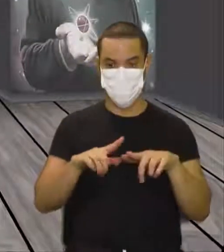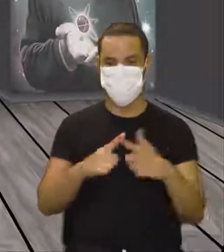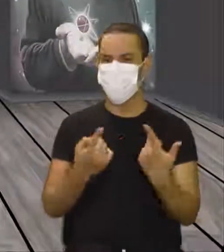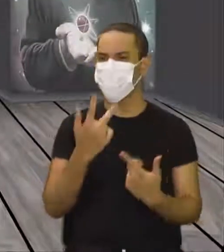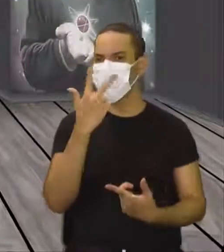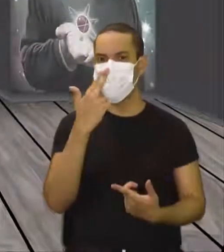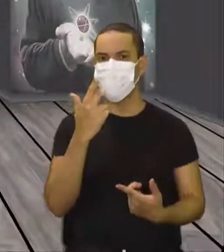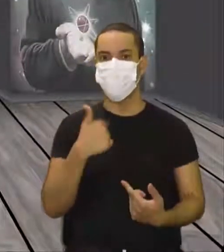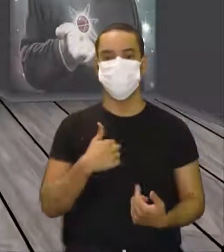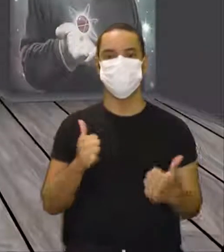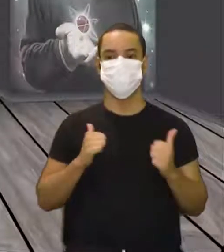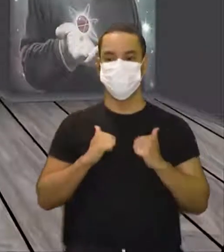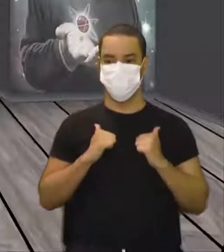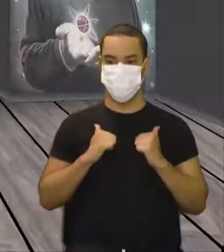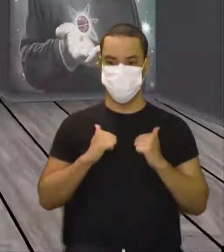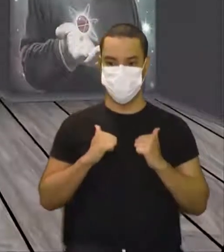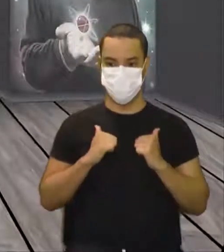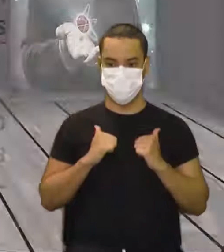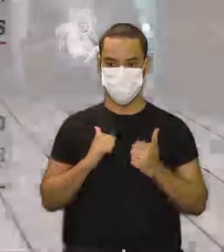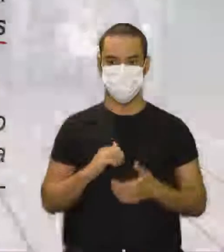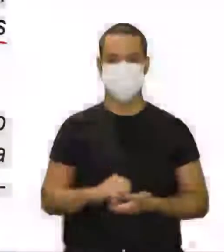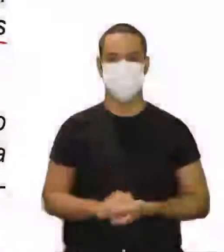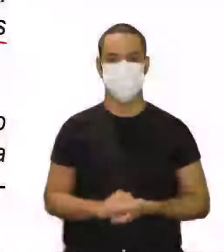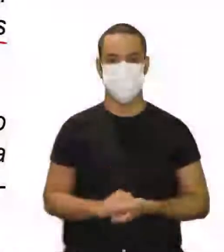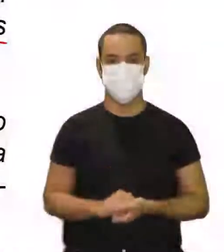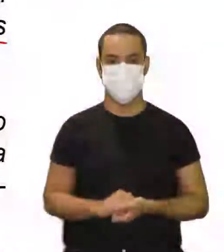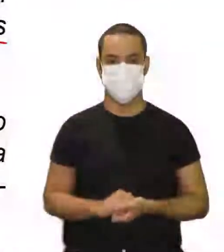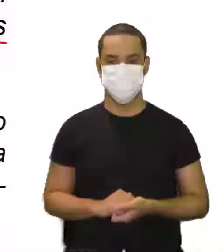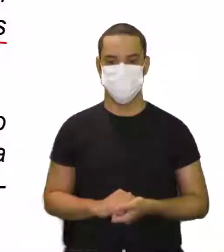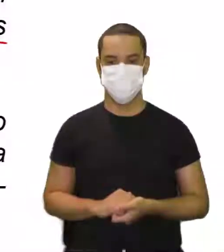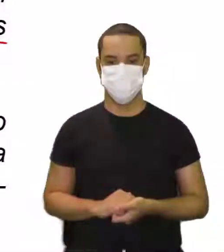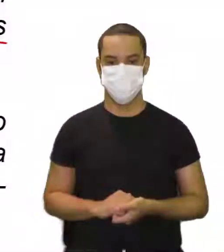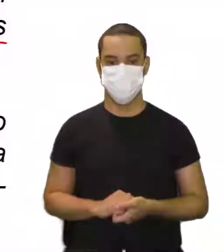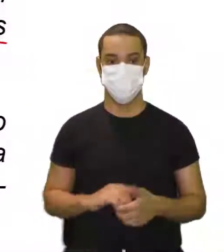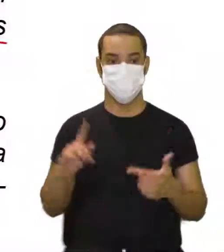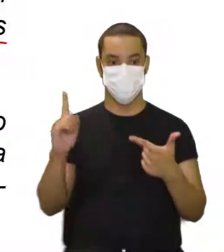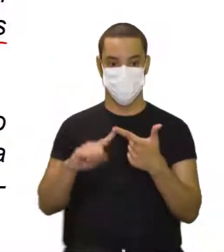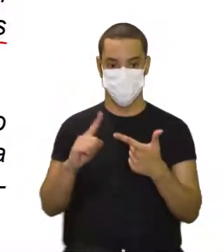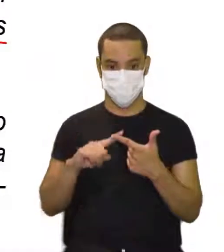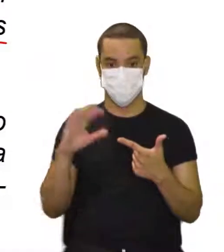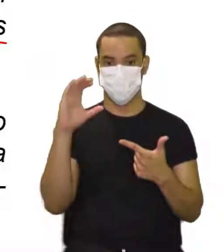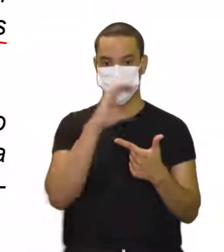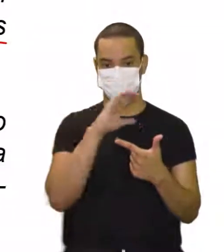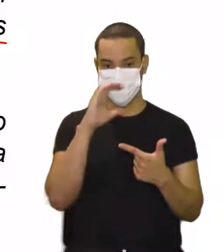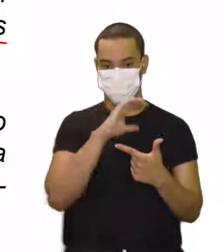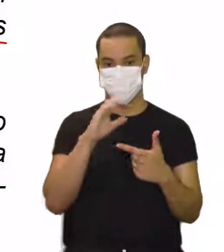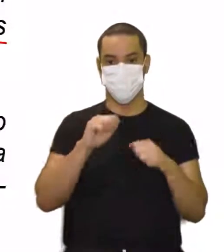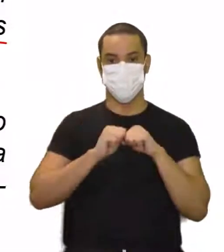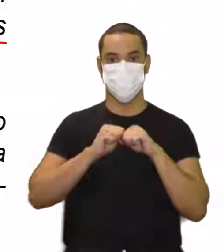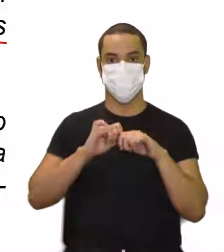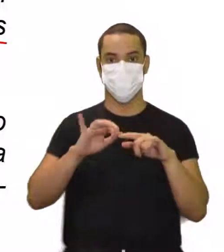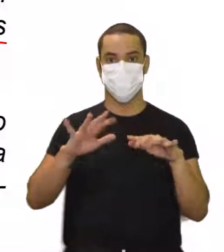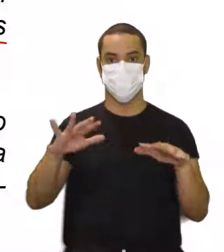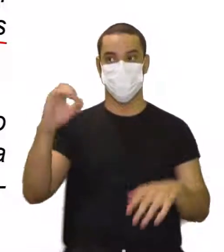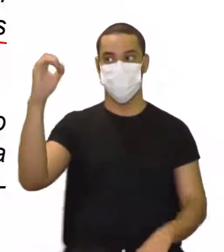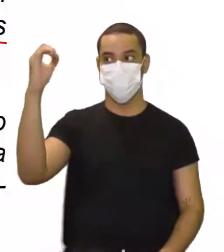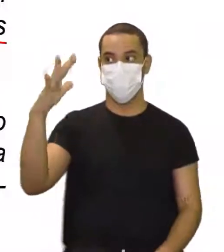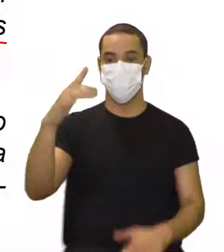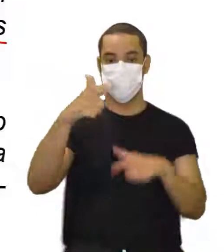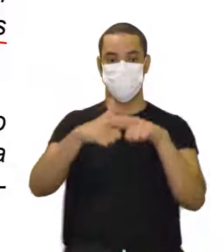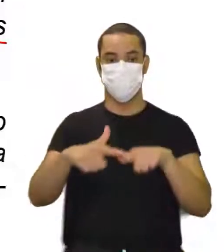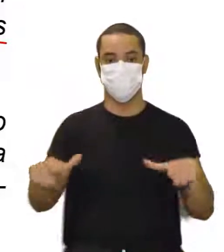estivesse me movendo, beleza? Então, vamos lá, continuando. E 2, a velocidade de propagação da luz no vácuo é